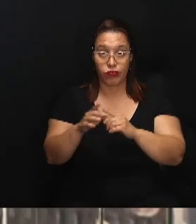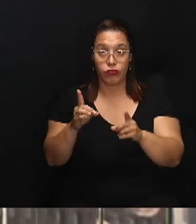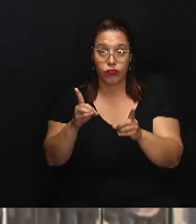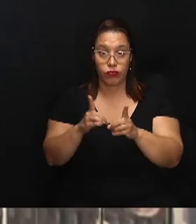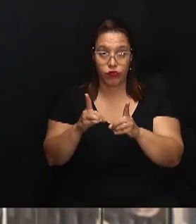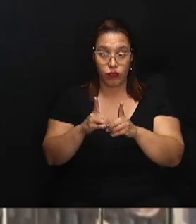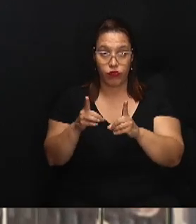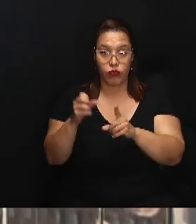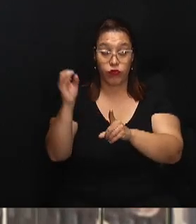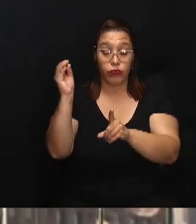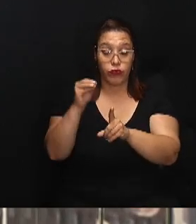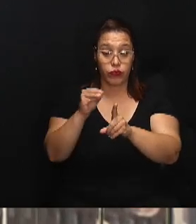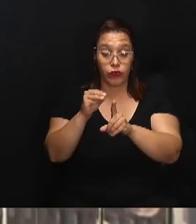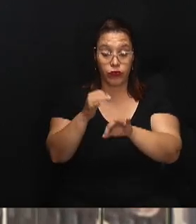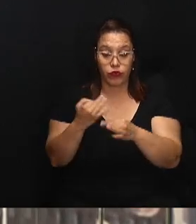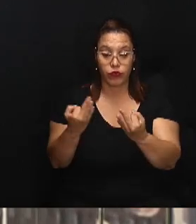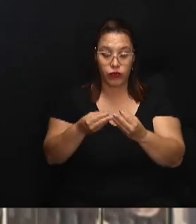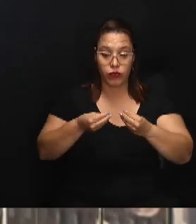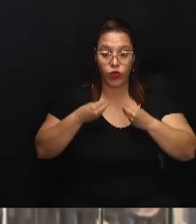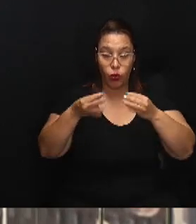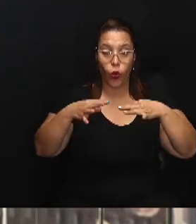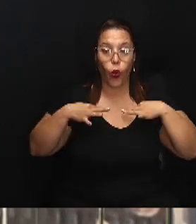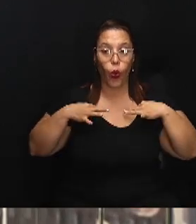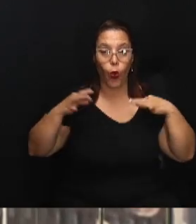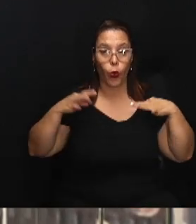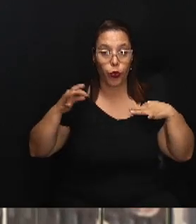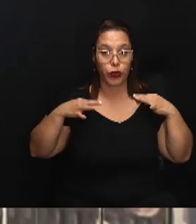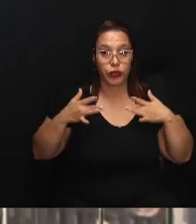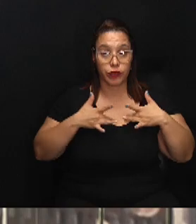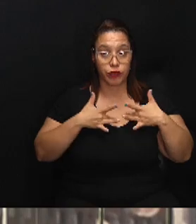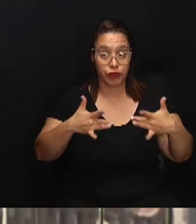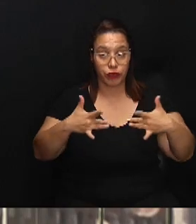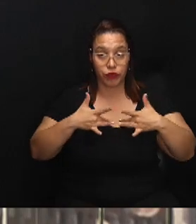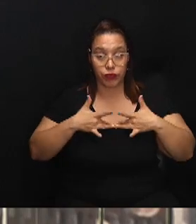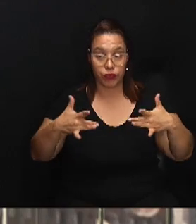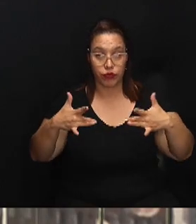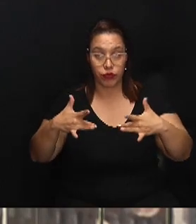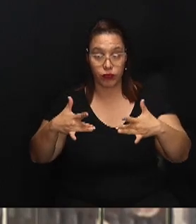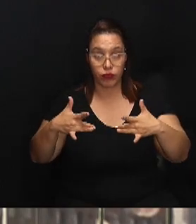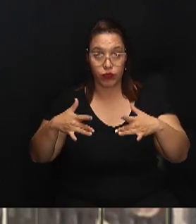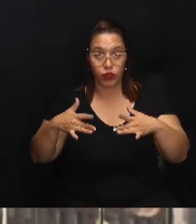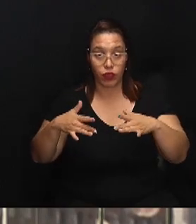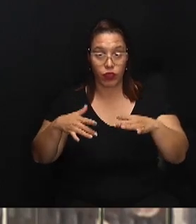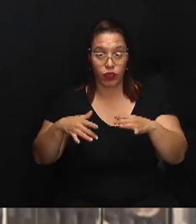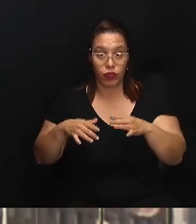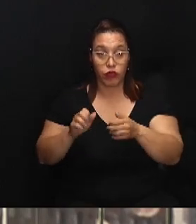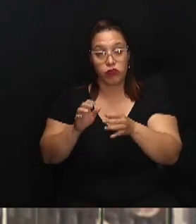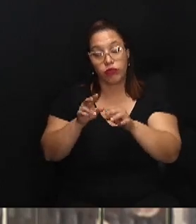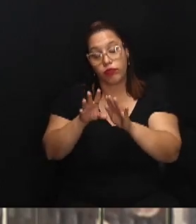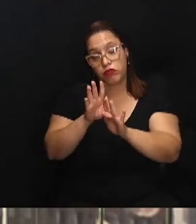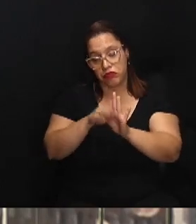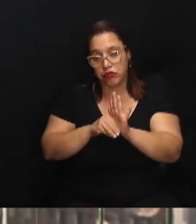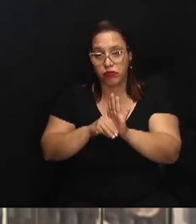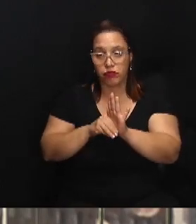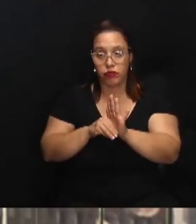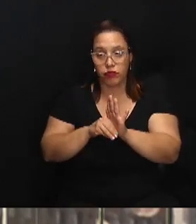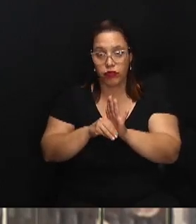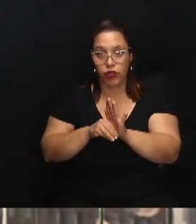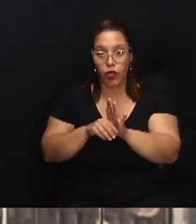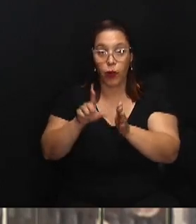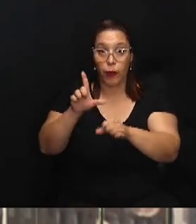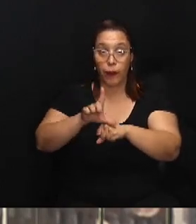de vulnerabilidade, oferecendo roupas. As doações são dispostas em um formato semelhante ao de uma